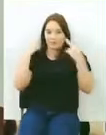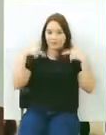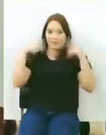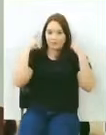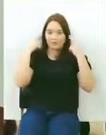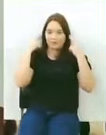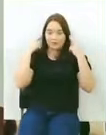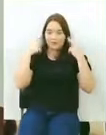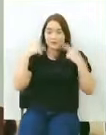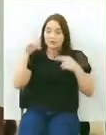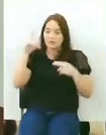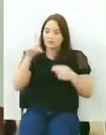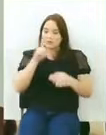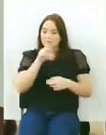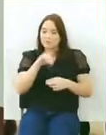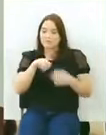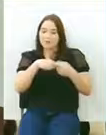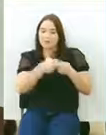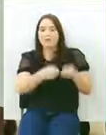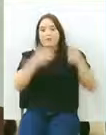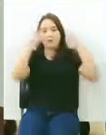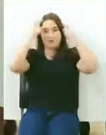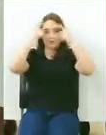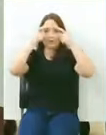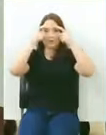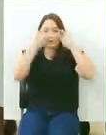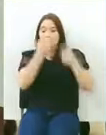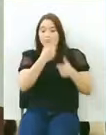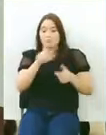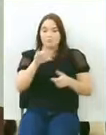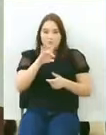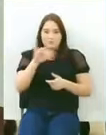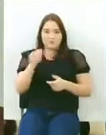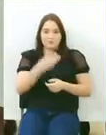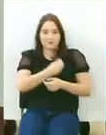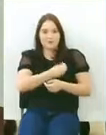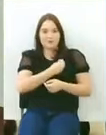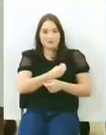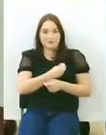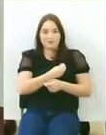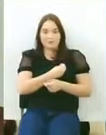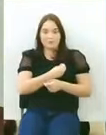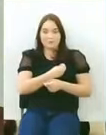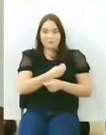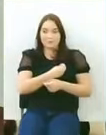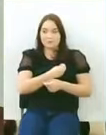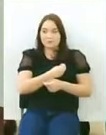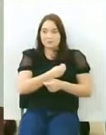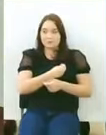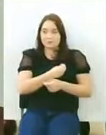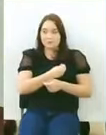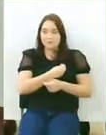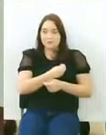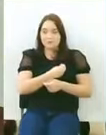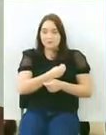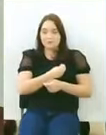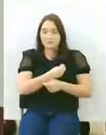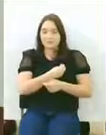para o rebanho, Deus lhes dará uma coroa no último dia. Todo general romano,